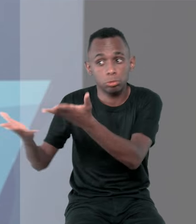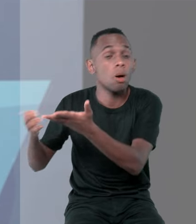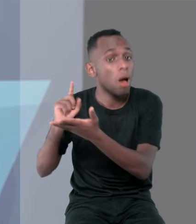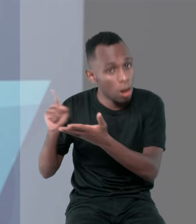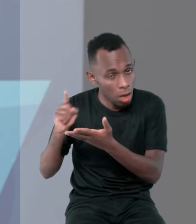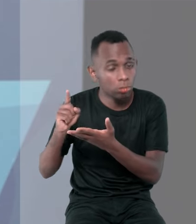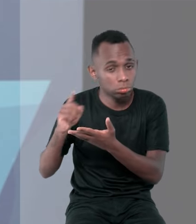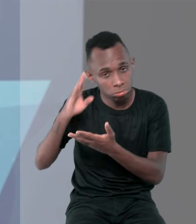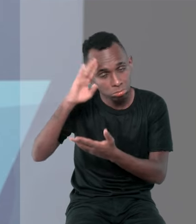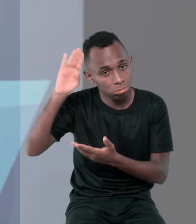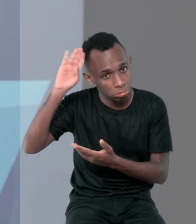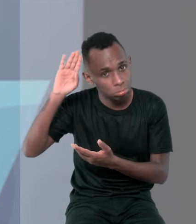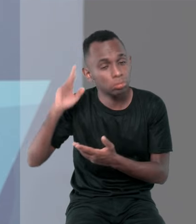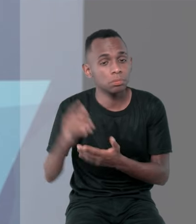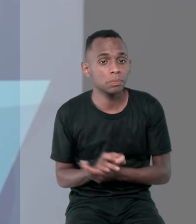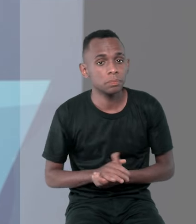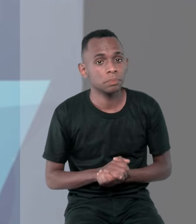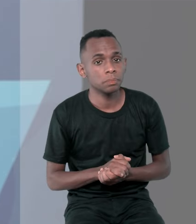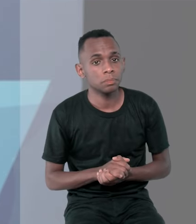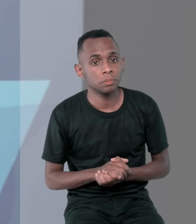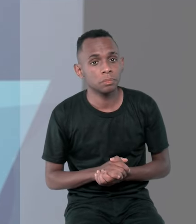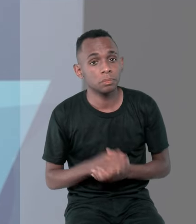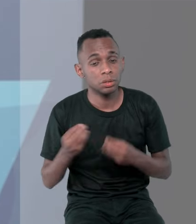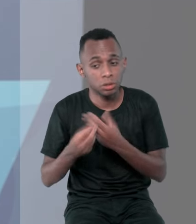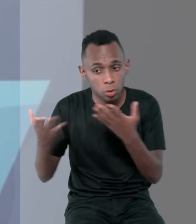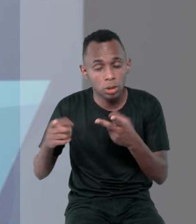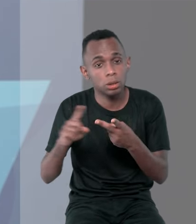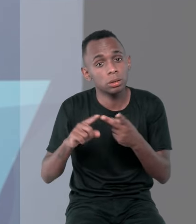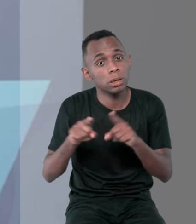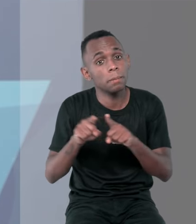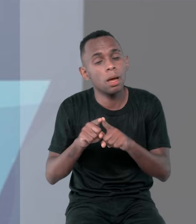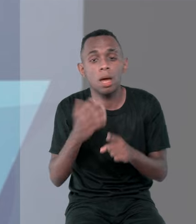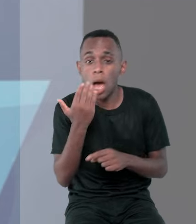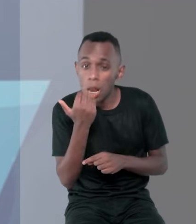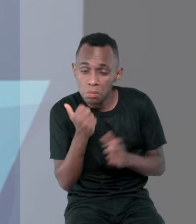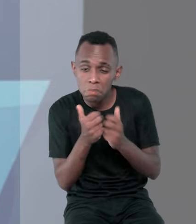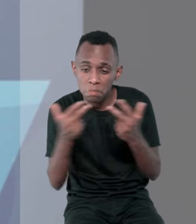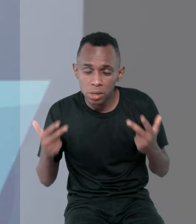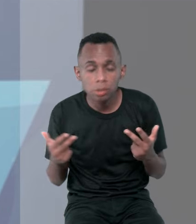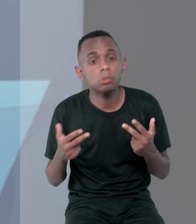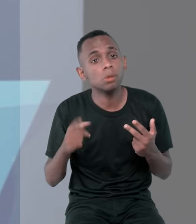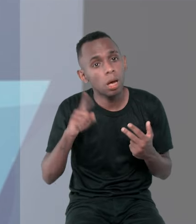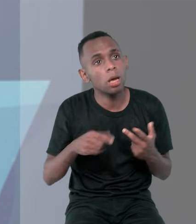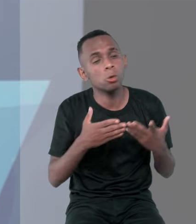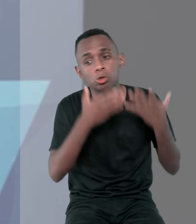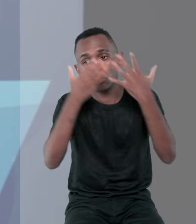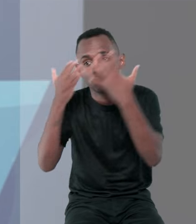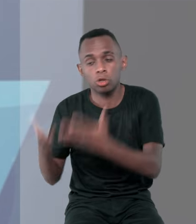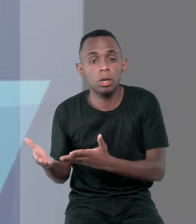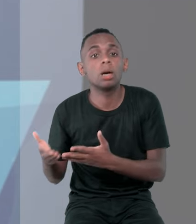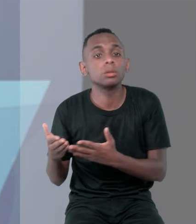também para os cubanos. Houve doação de alimentos também. Então foi uma chegada